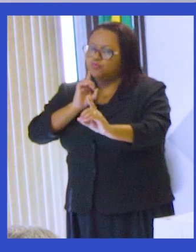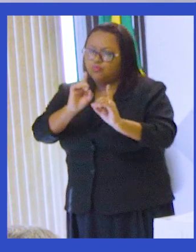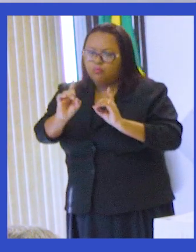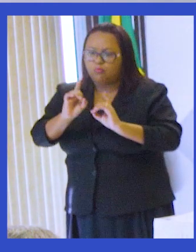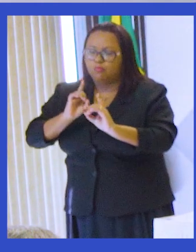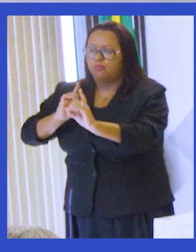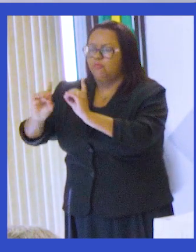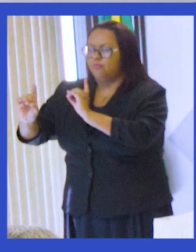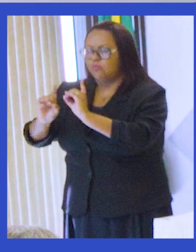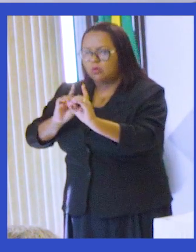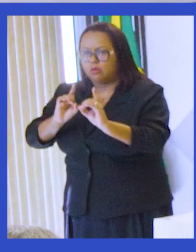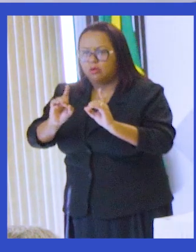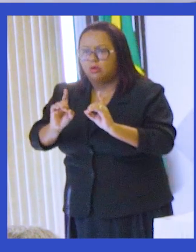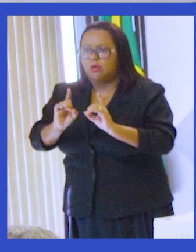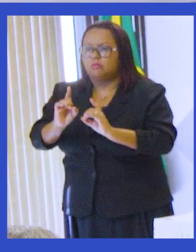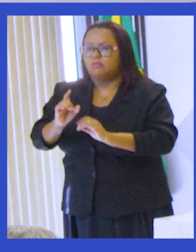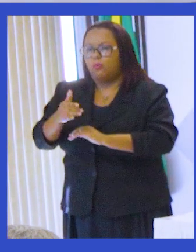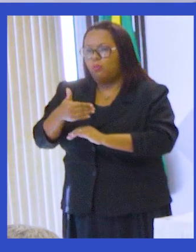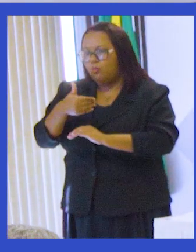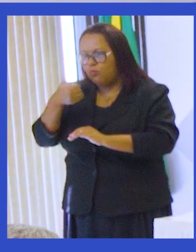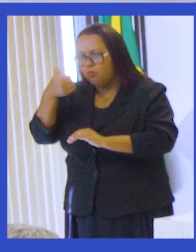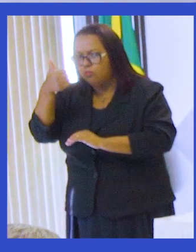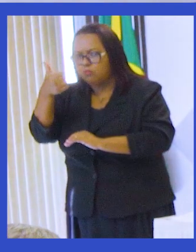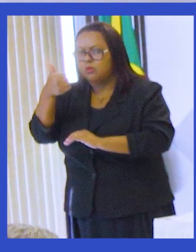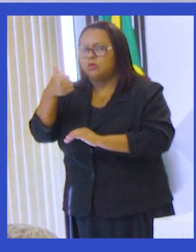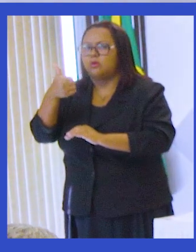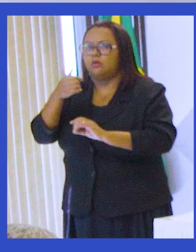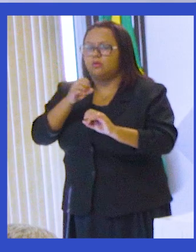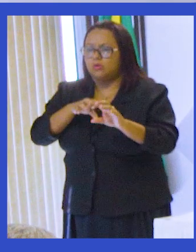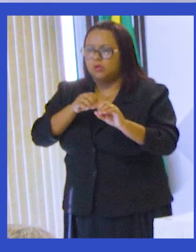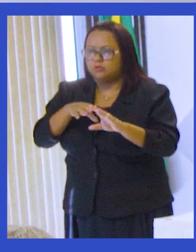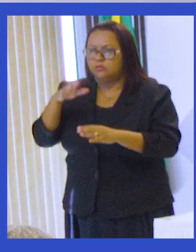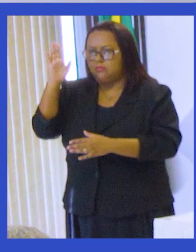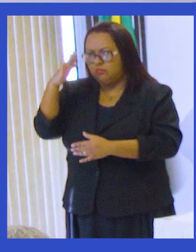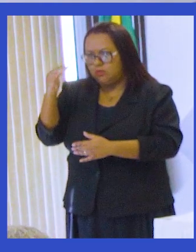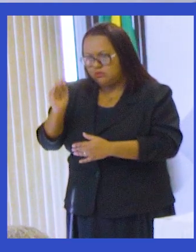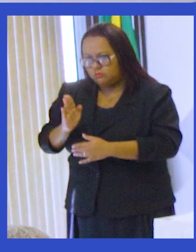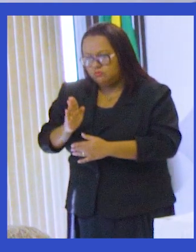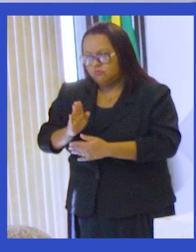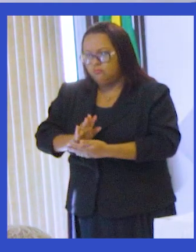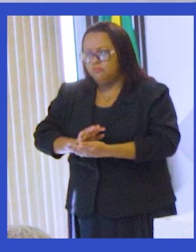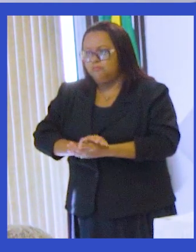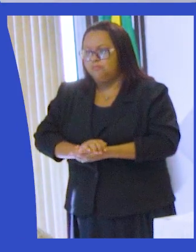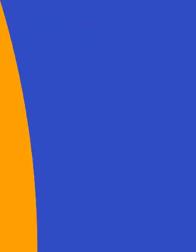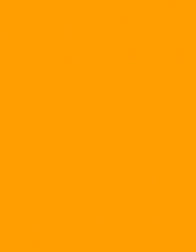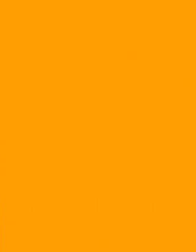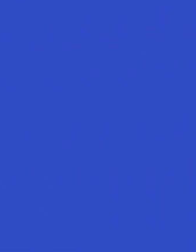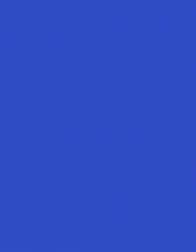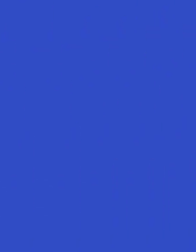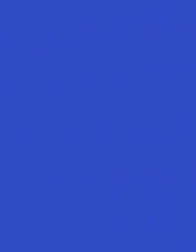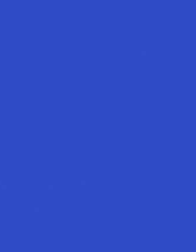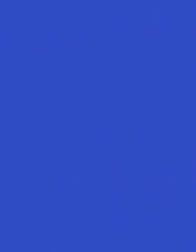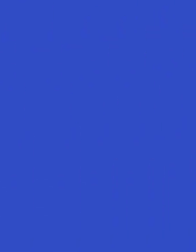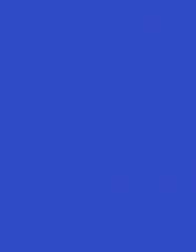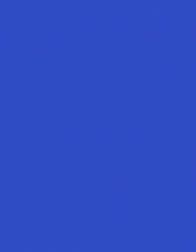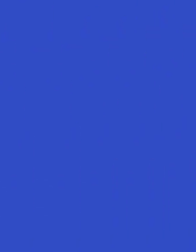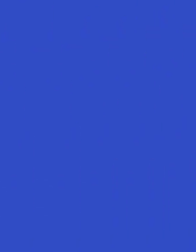consistente, dialogada, com qualidade para a educação do nosso país. Música.